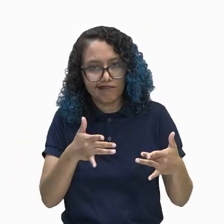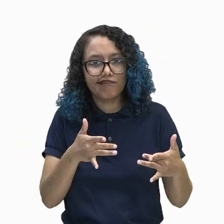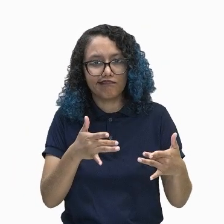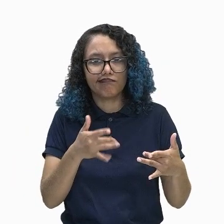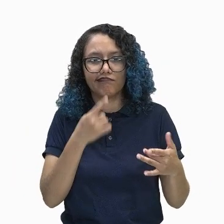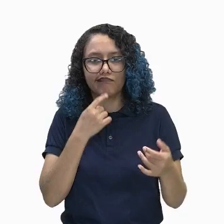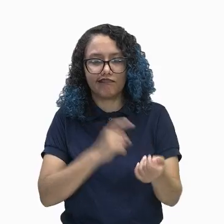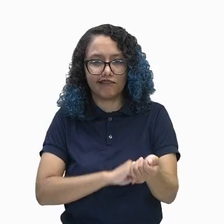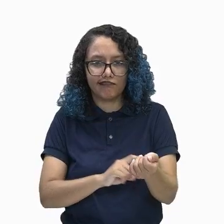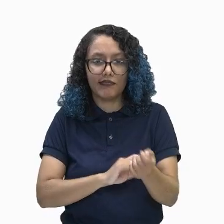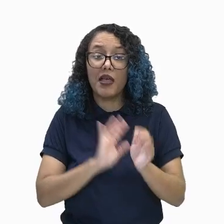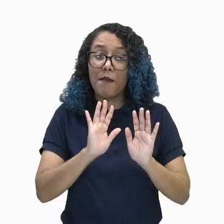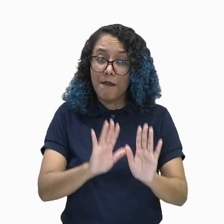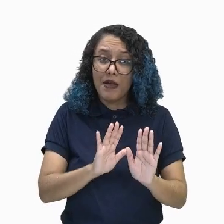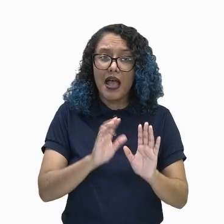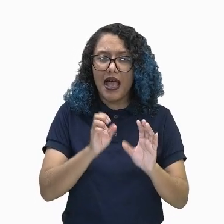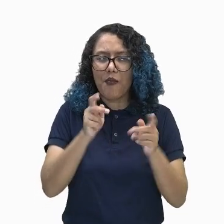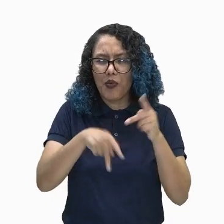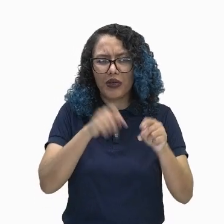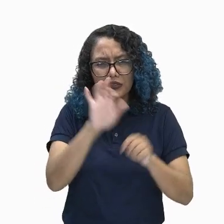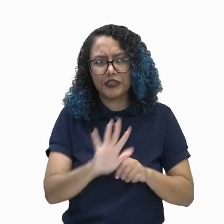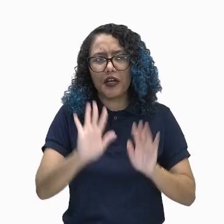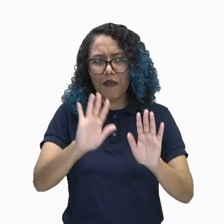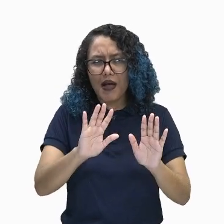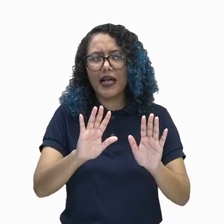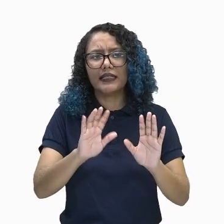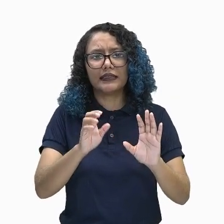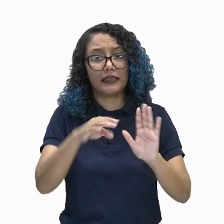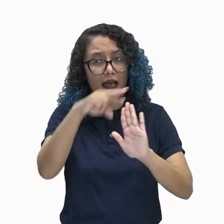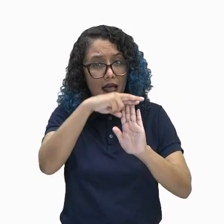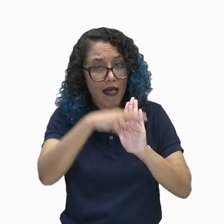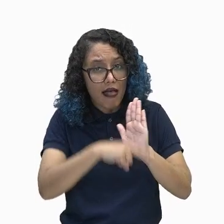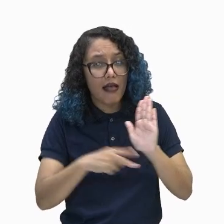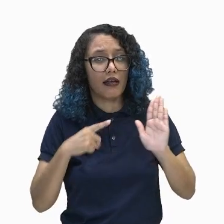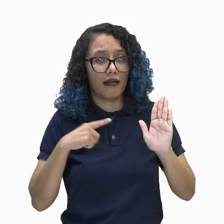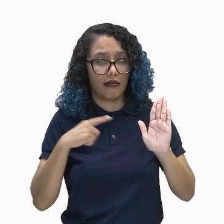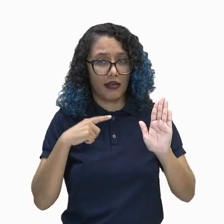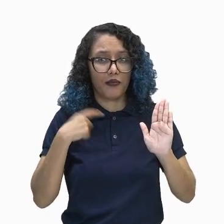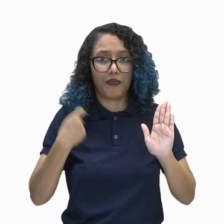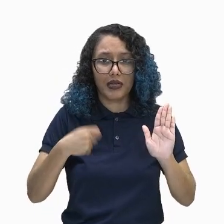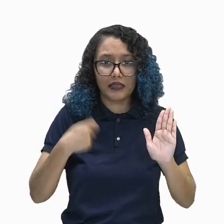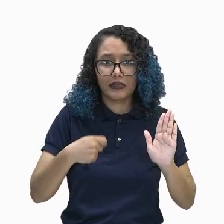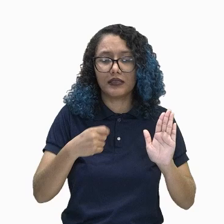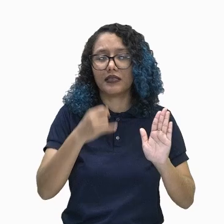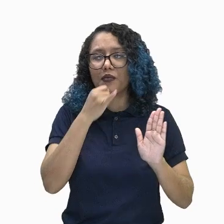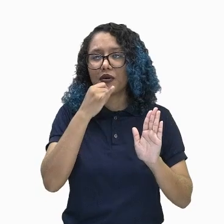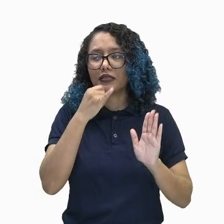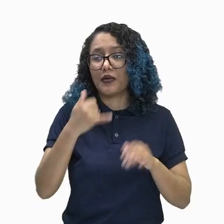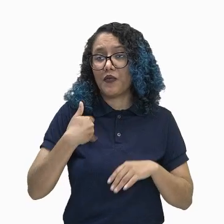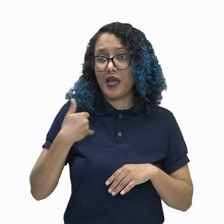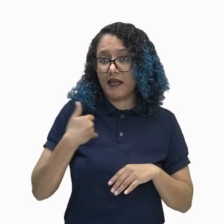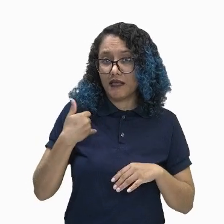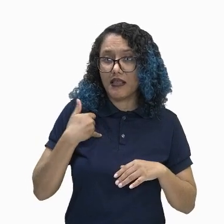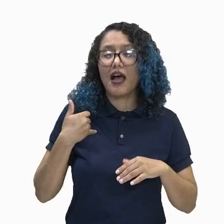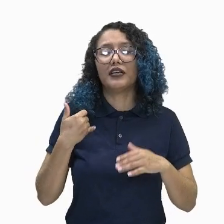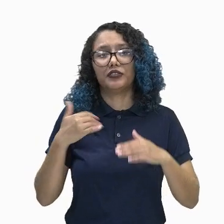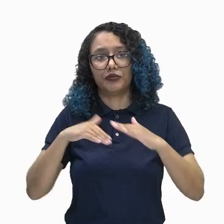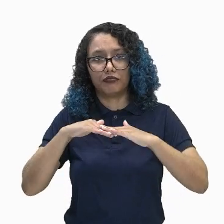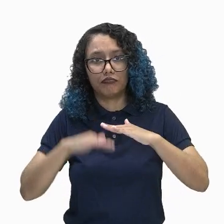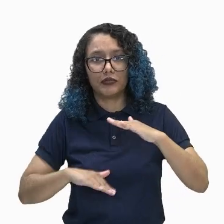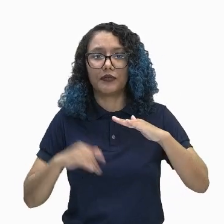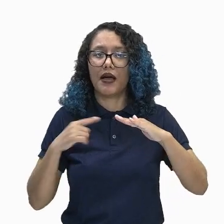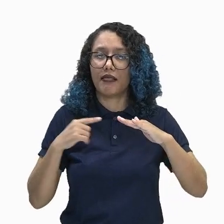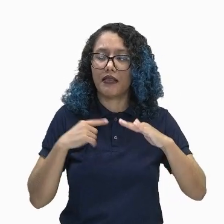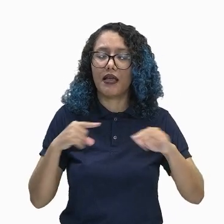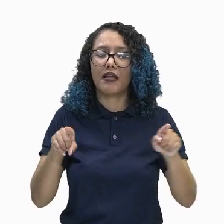Claro que existem critérios para que a pessoa possa doar sangue, critérios relacionados a uma idade mínima, certo?